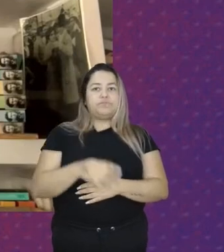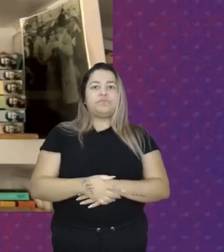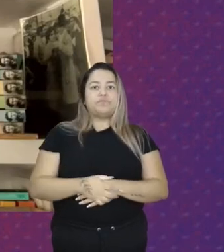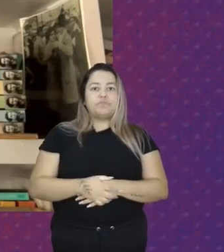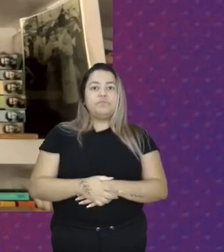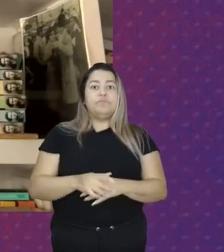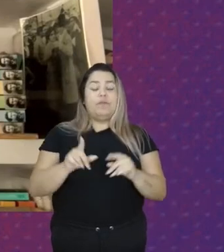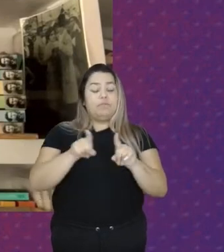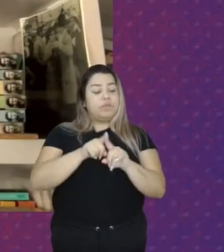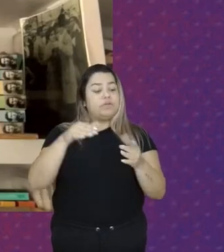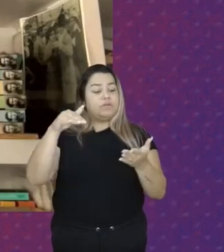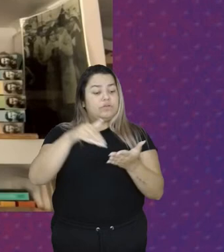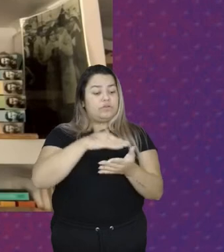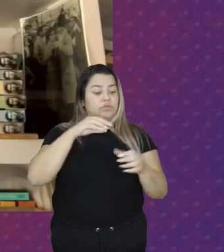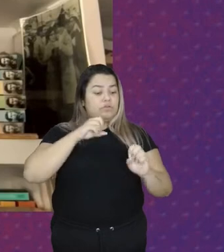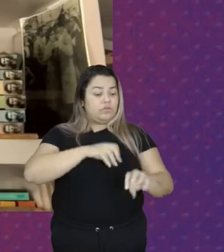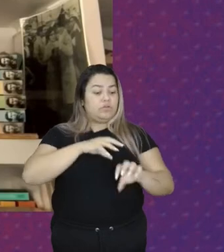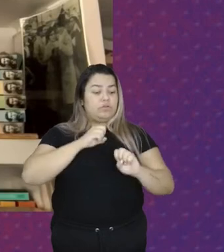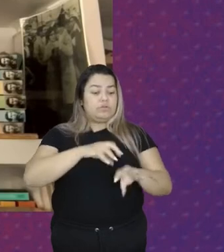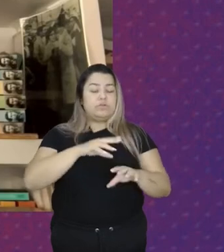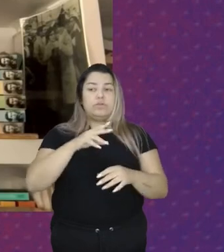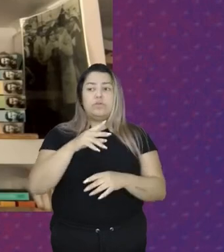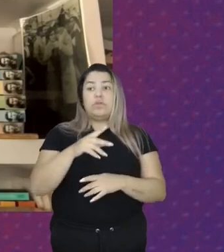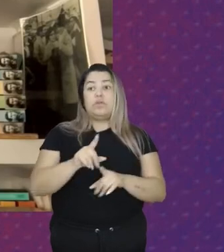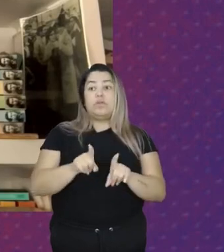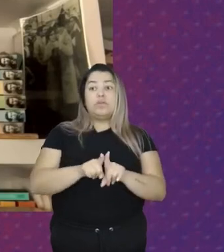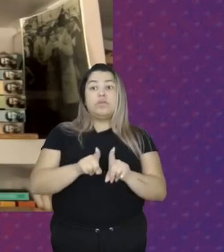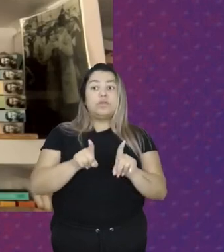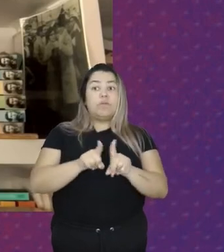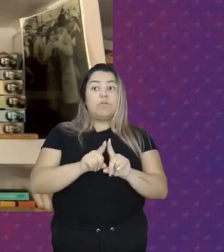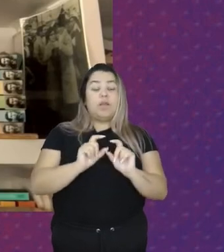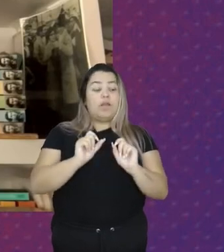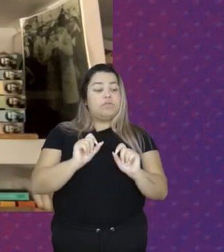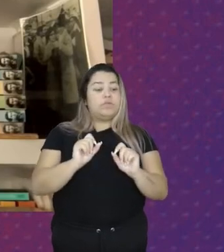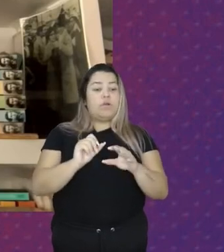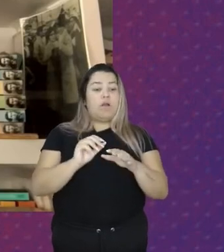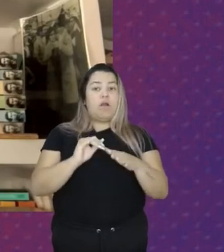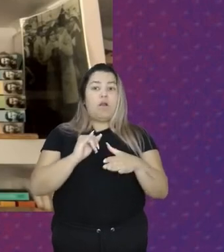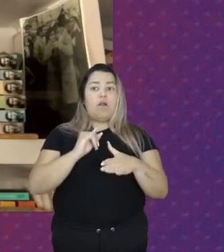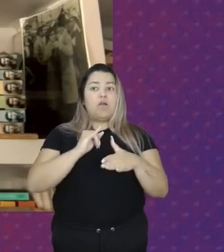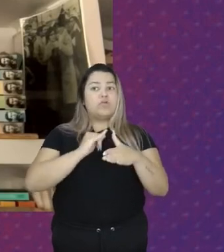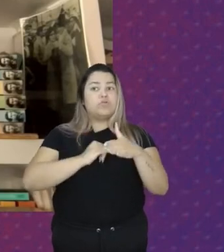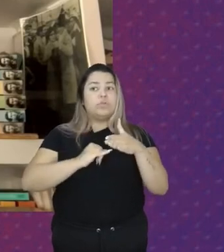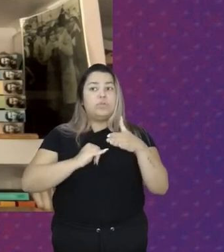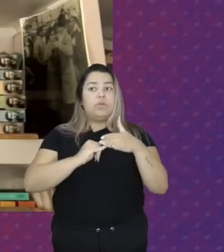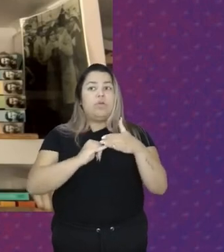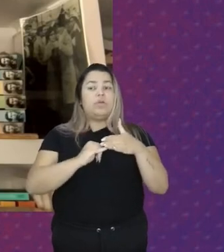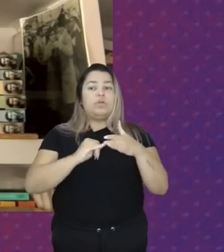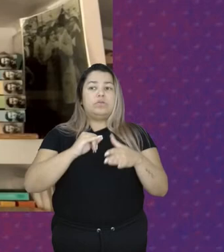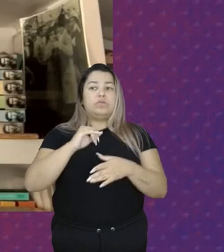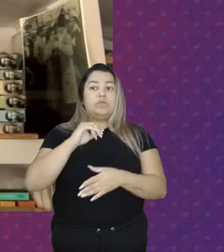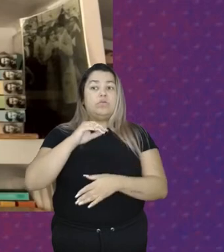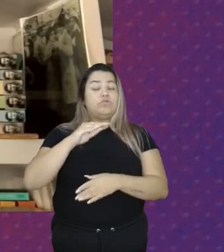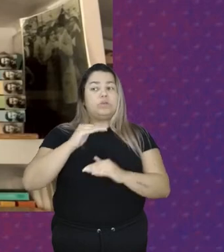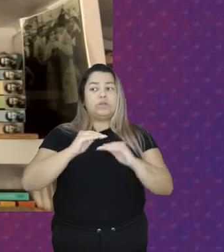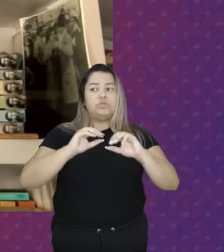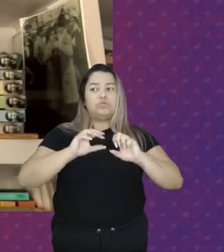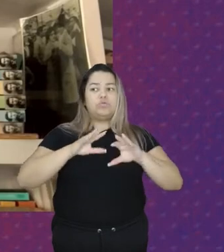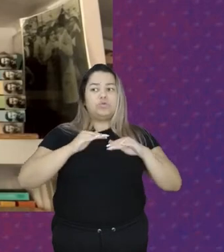fui secretária de Educação em Santo André, presidi a Fundação Santo André, que é uma fundação de ensino